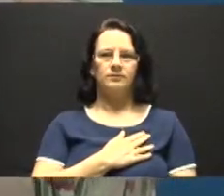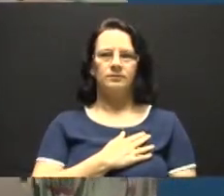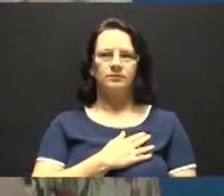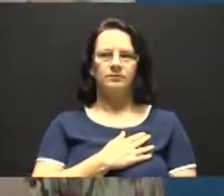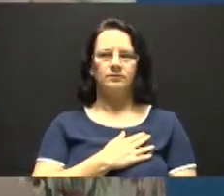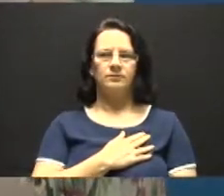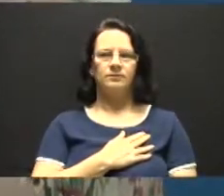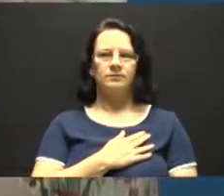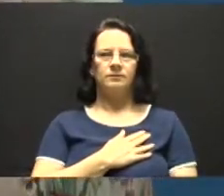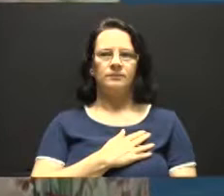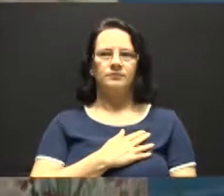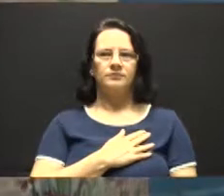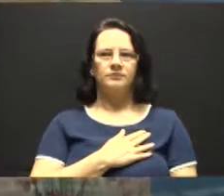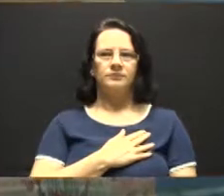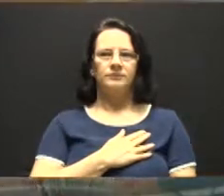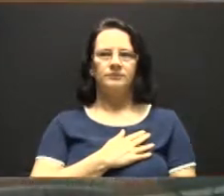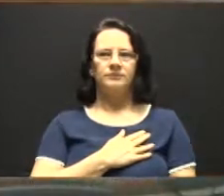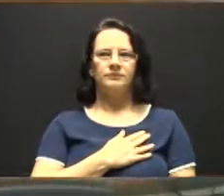o